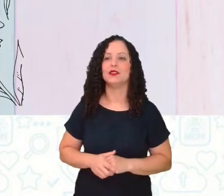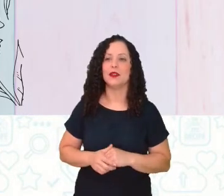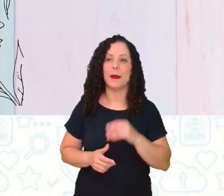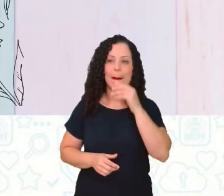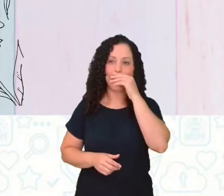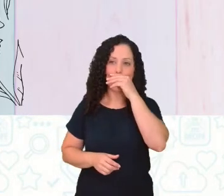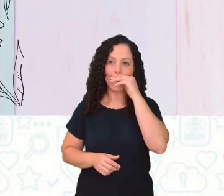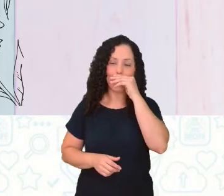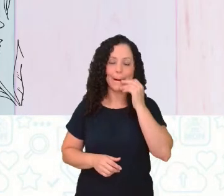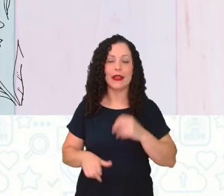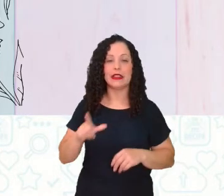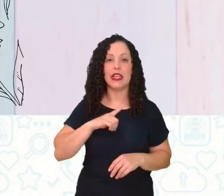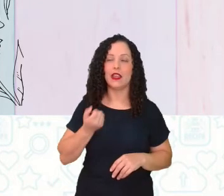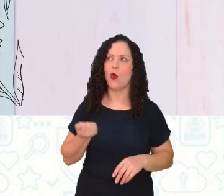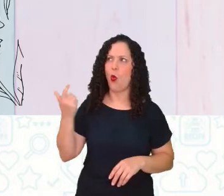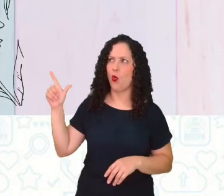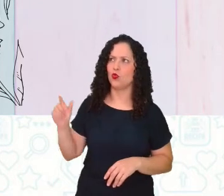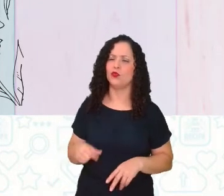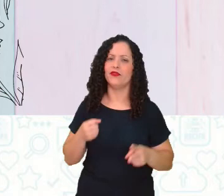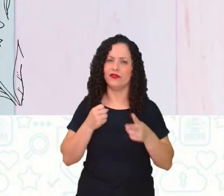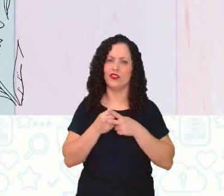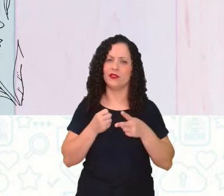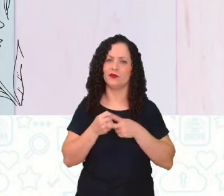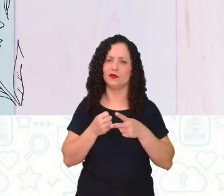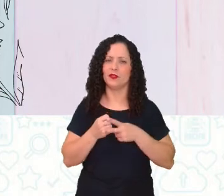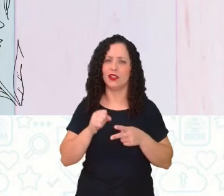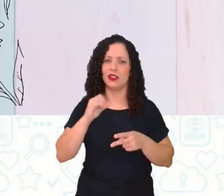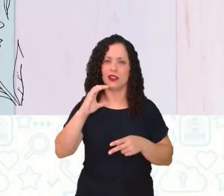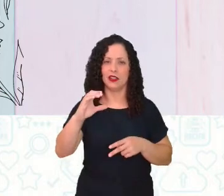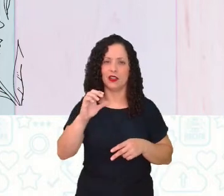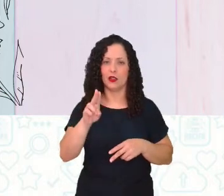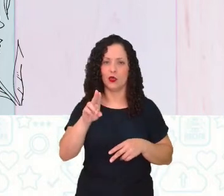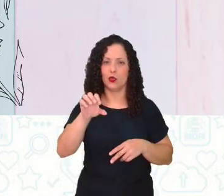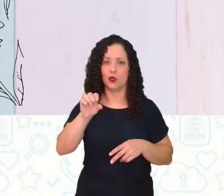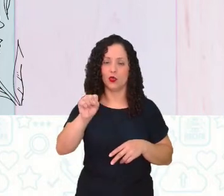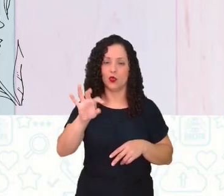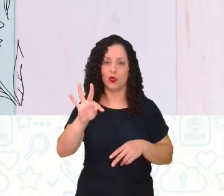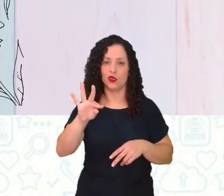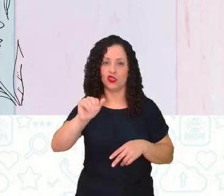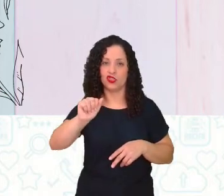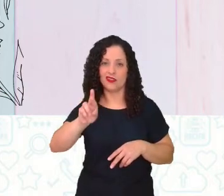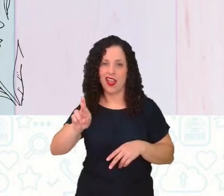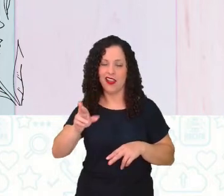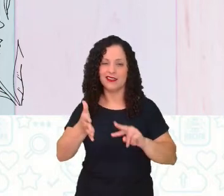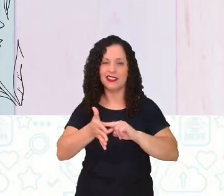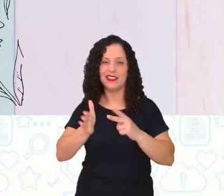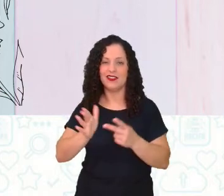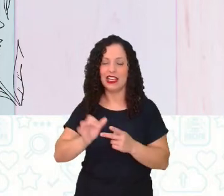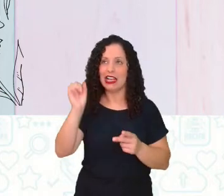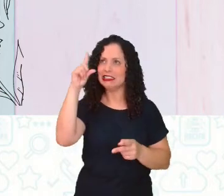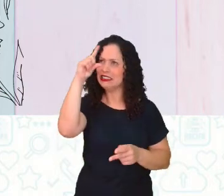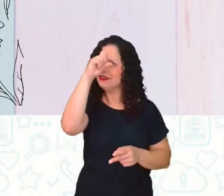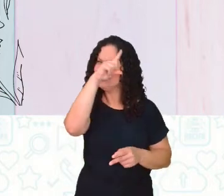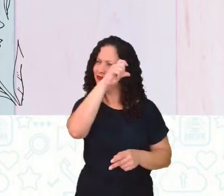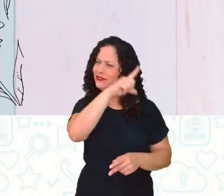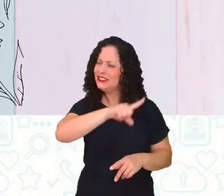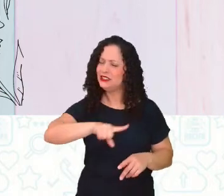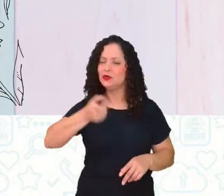tem outro verbo, o verbo custar, com o sentido de ser custoso, ou seja, difícil de conseguir, aquilo